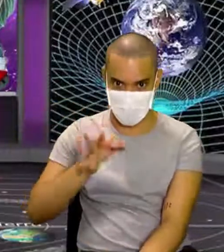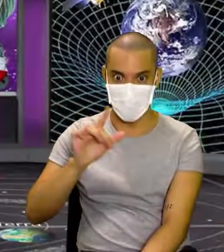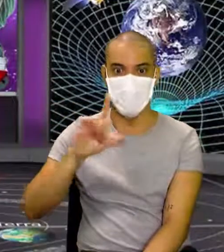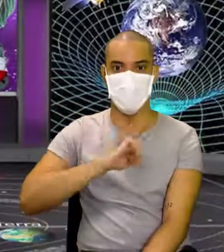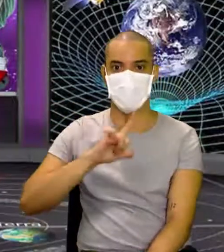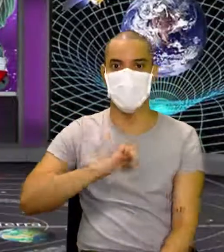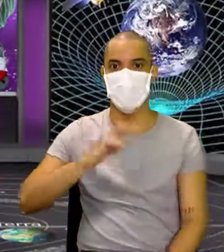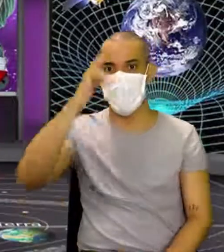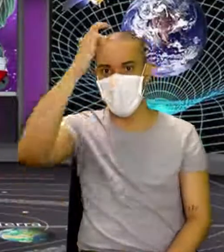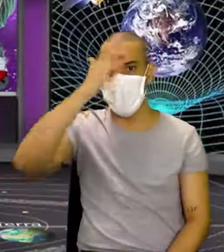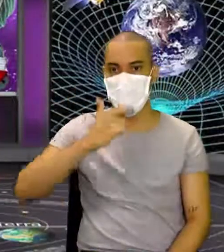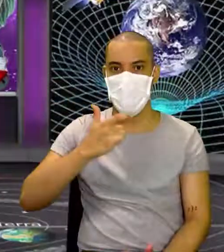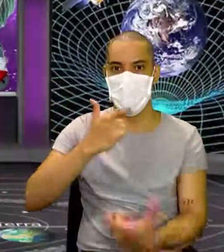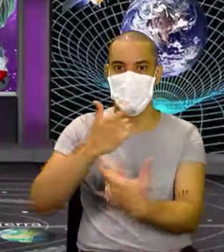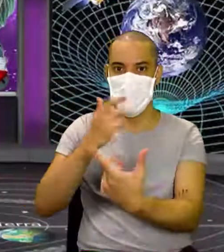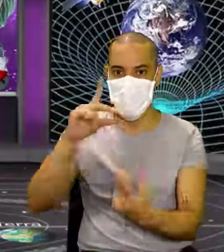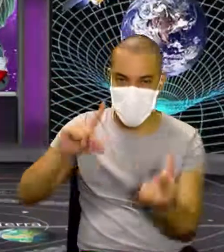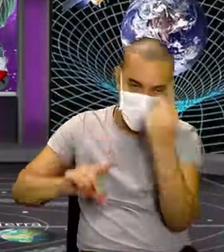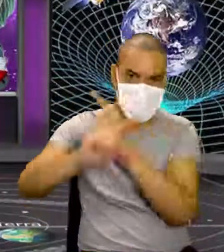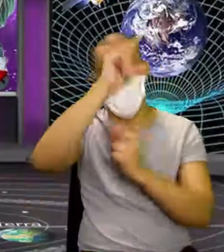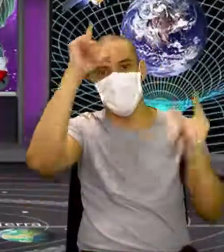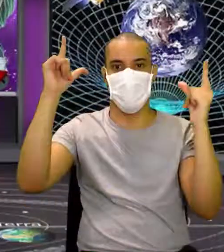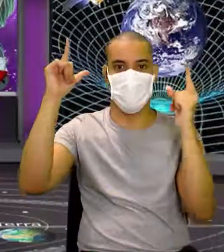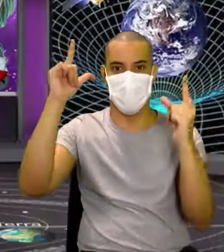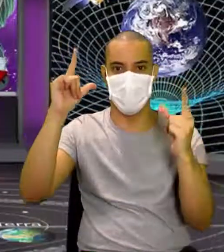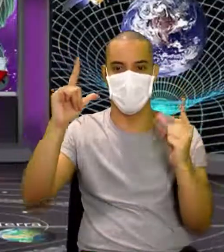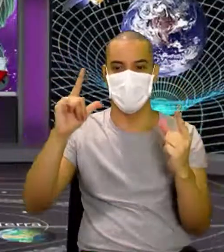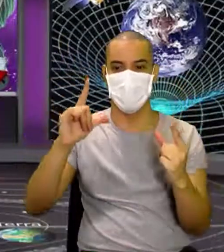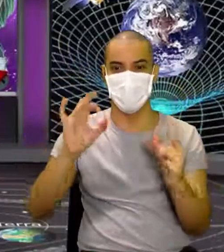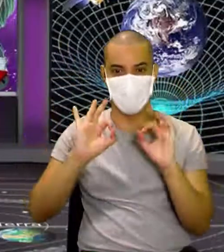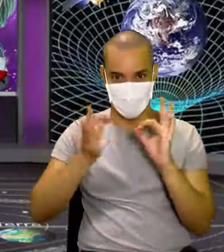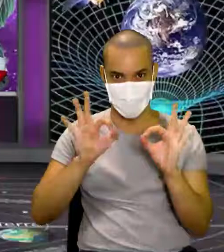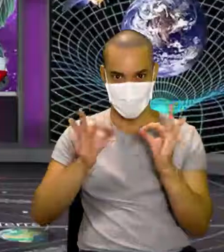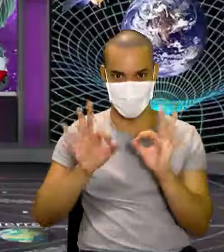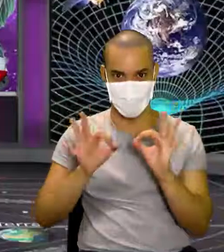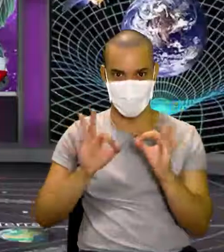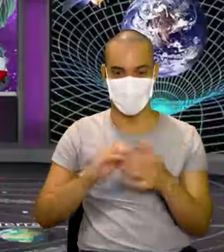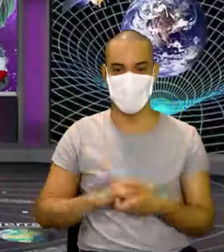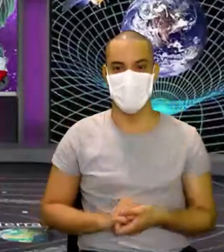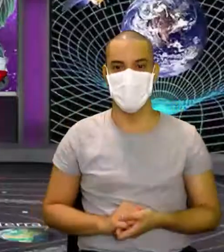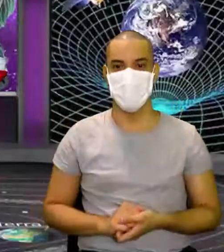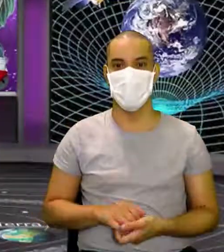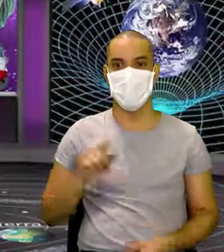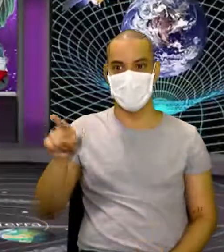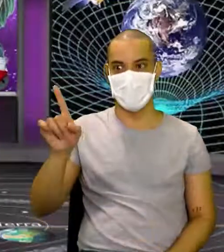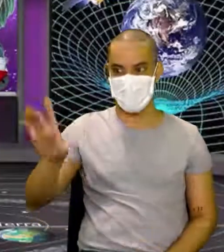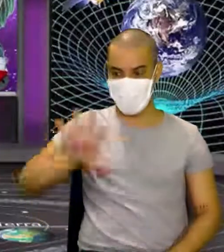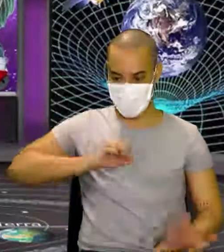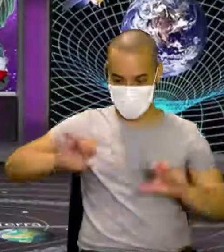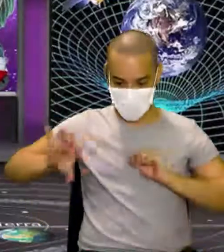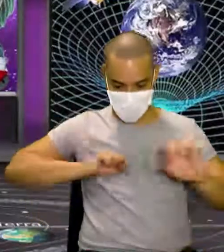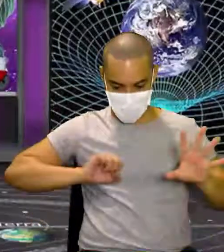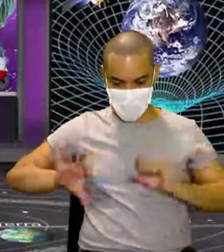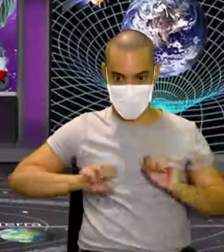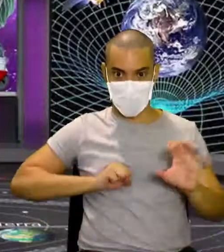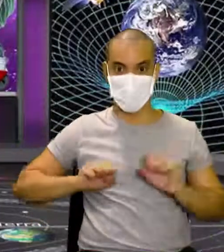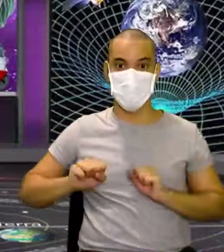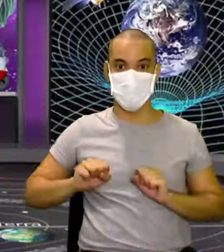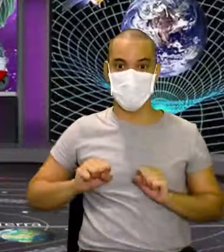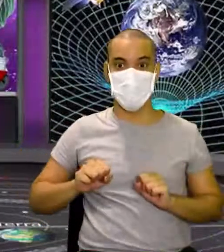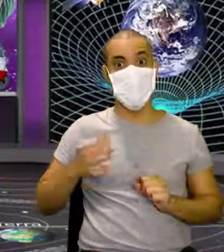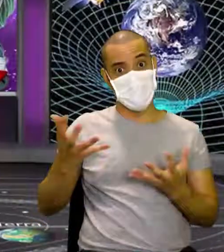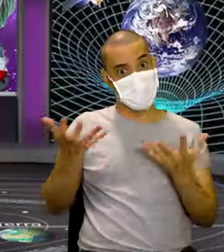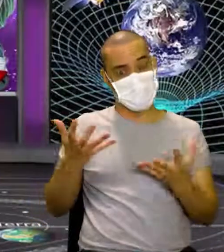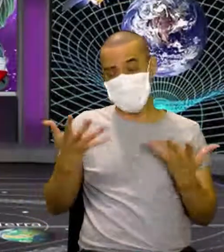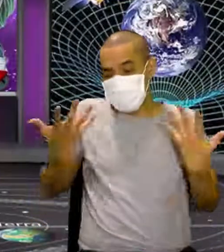mutante com propriedades magnéticas, né? Vamos colocar aqui. Ah, professor, ele é um ímã? É bem curioso, né? Ele é um ímã quando ele quer